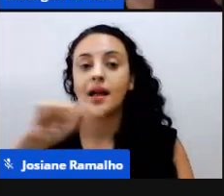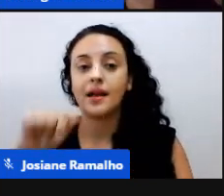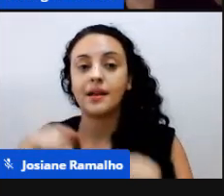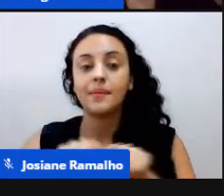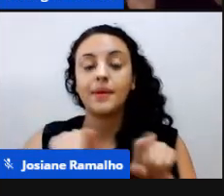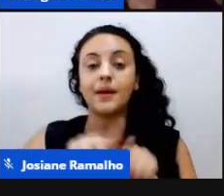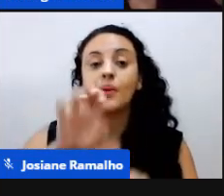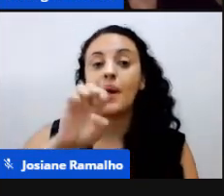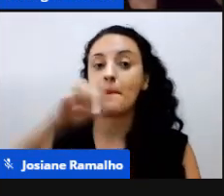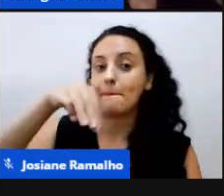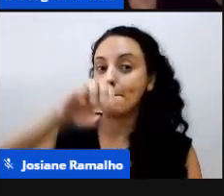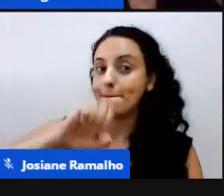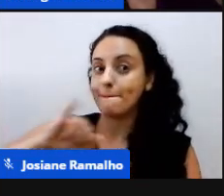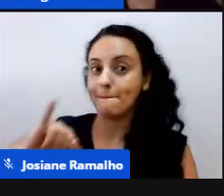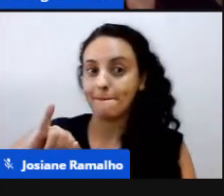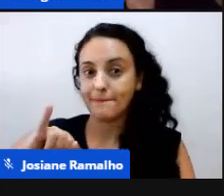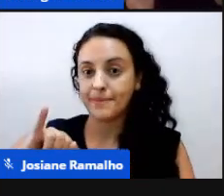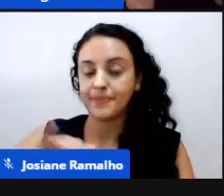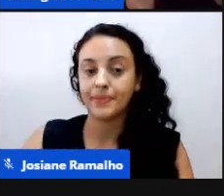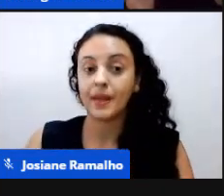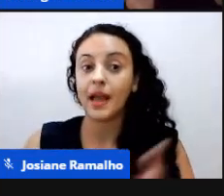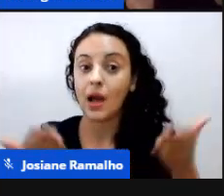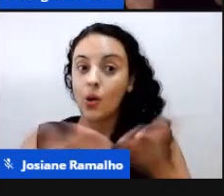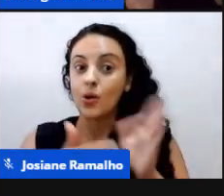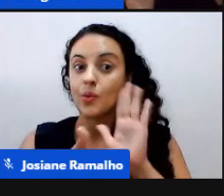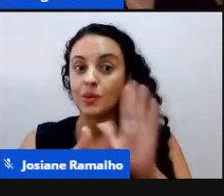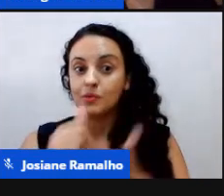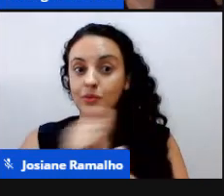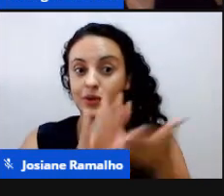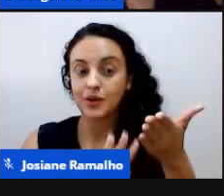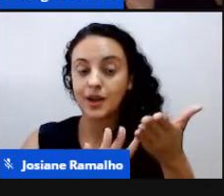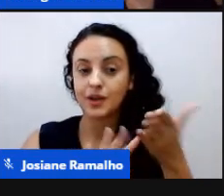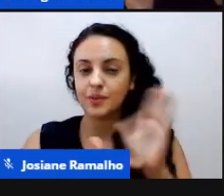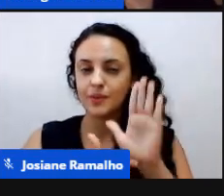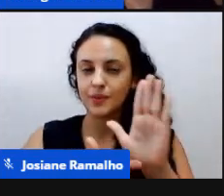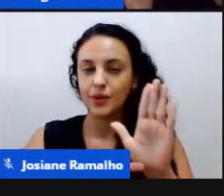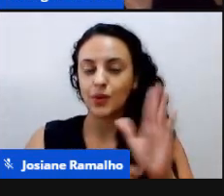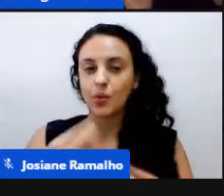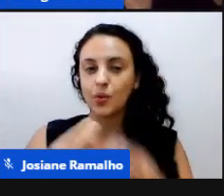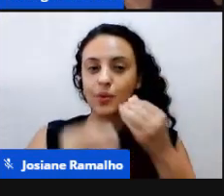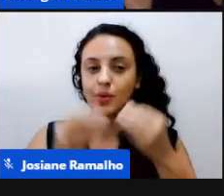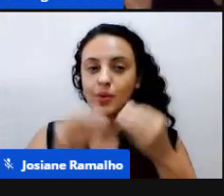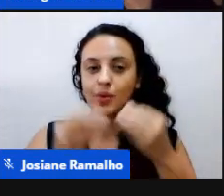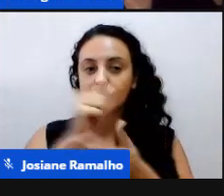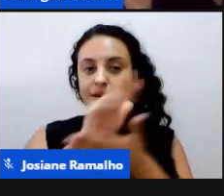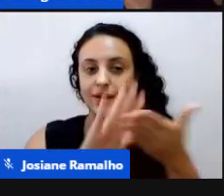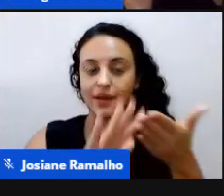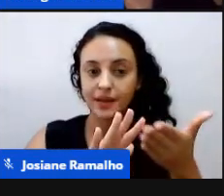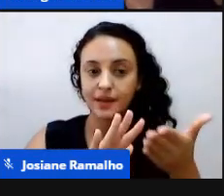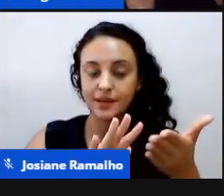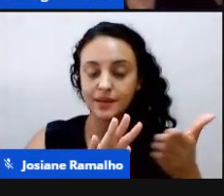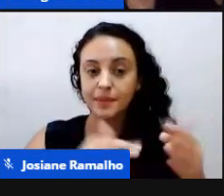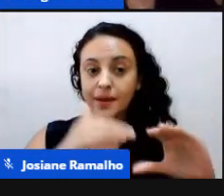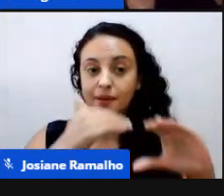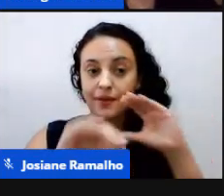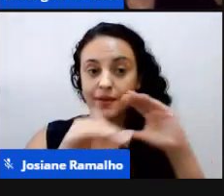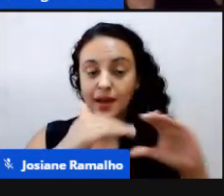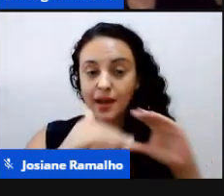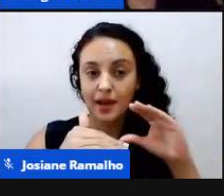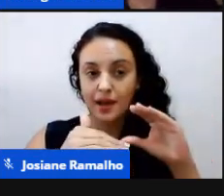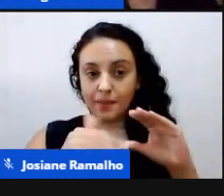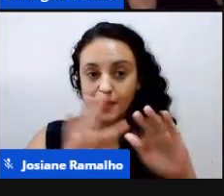para vocês, demonstrando como está sendo feito as atividades para mandar para os pais, os